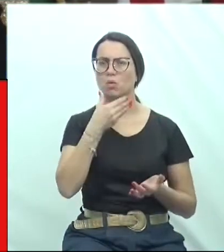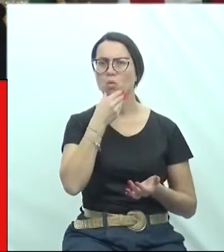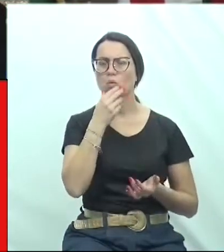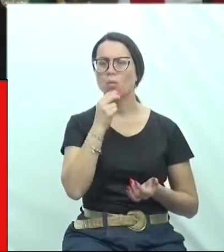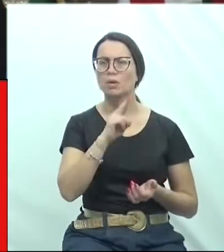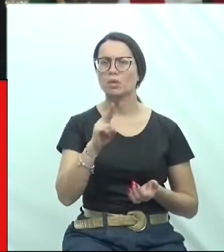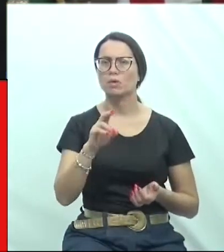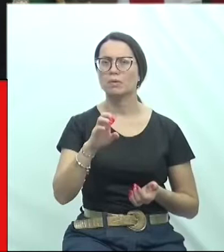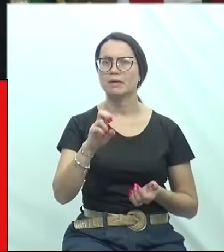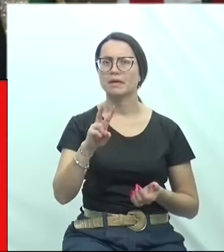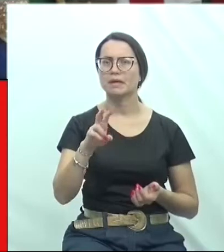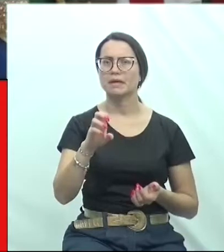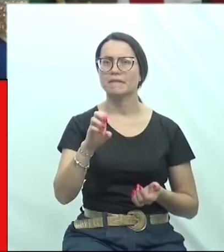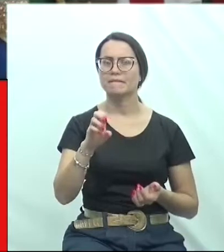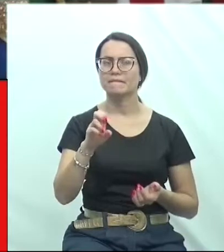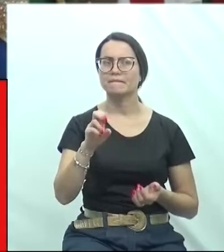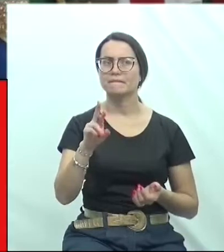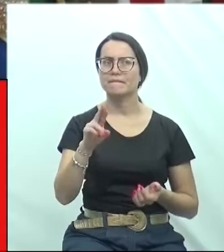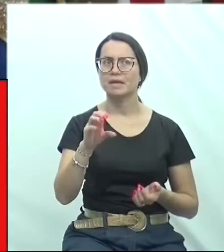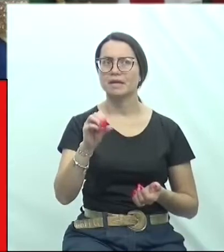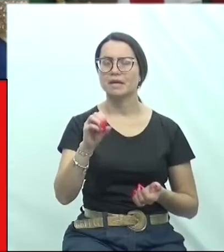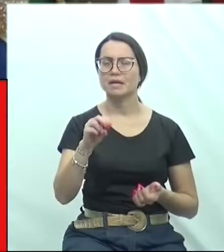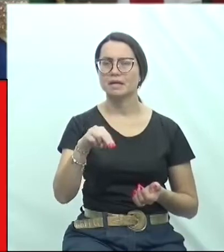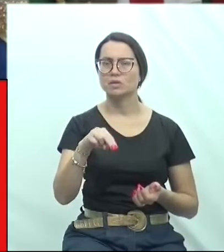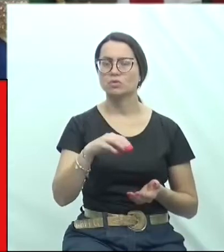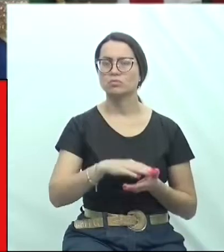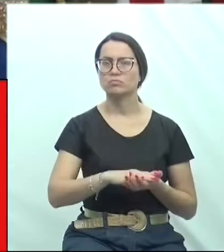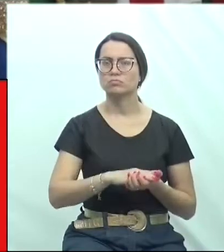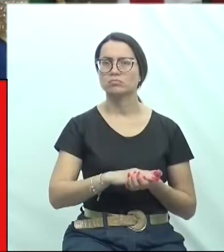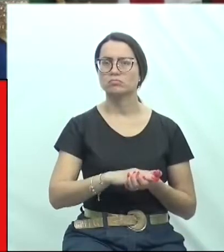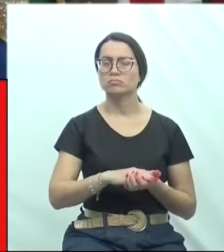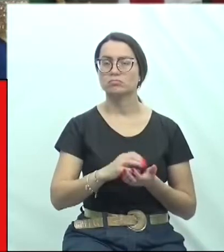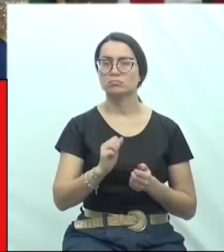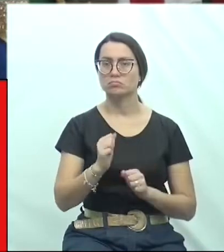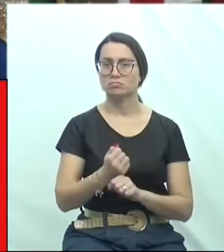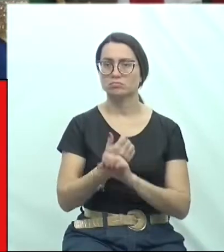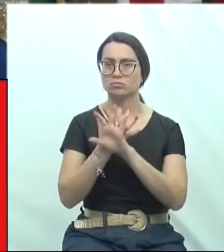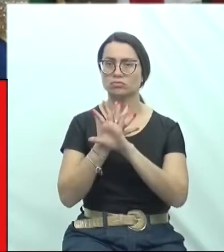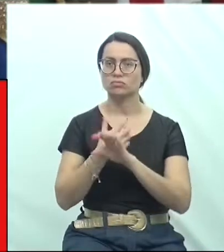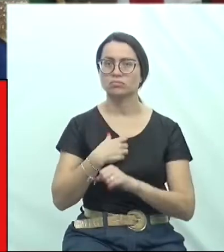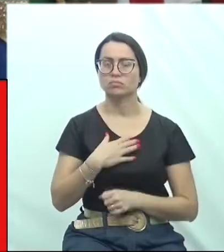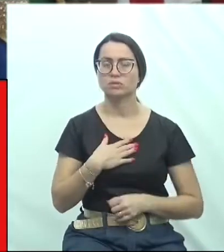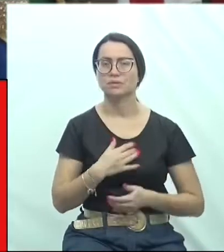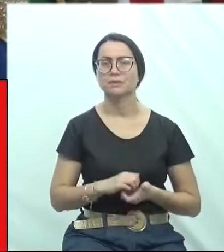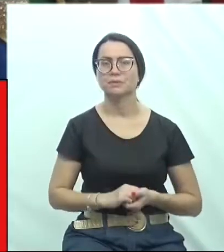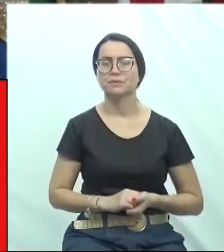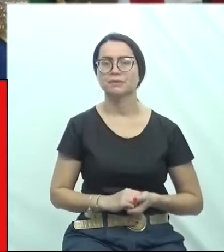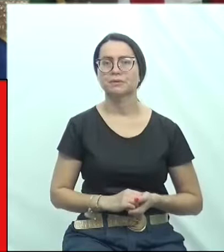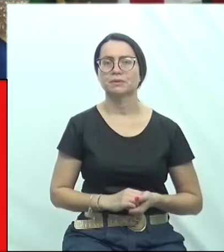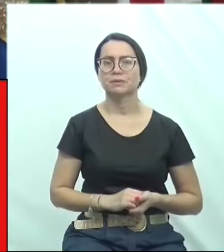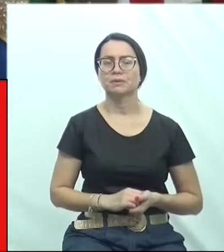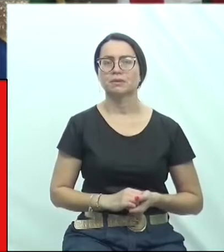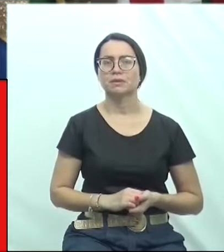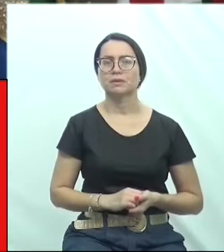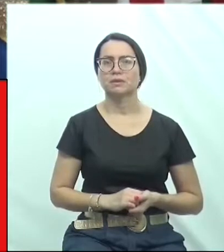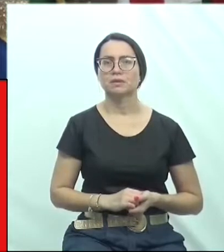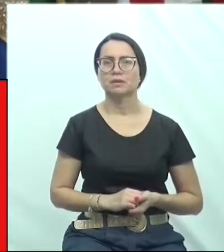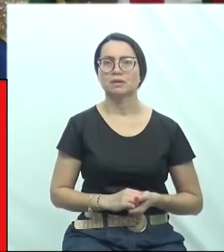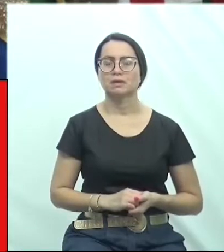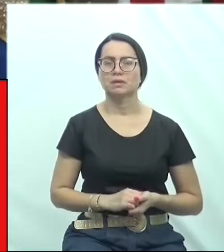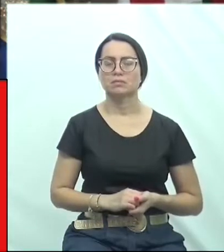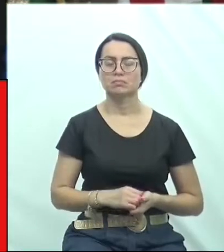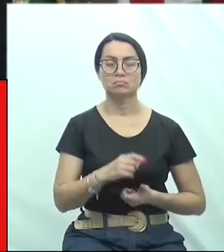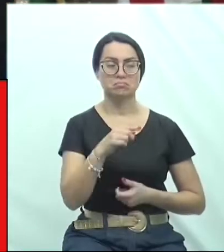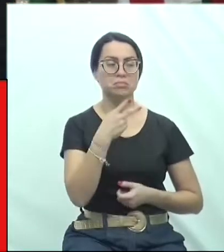depois de ter ouvido as entrevistas na Rádio Som Maior, entrou em contato comigo, fez algumas ponderações, e ele fez questão de dizer que trabalhou